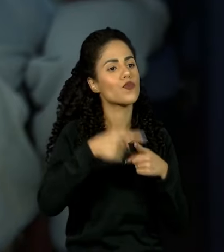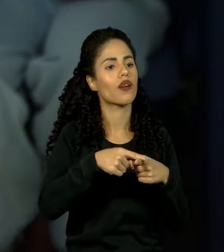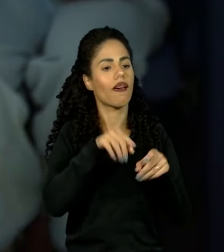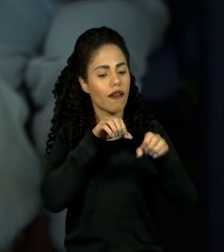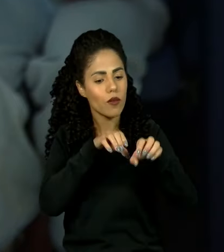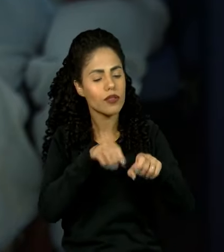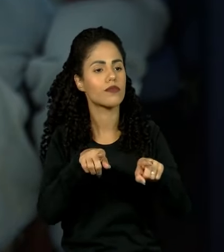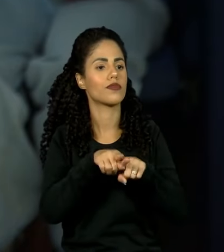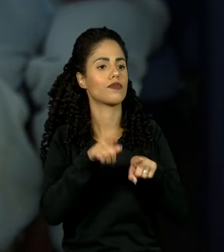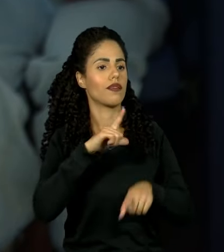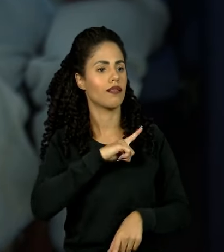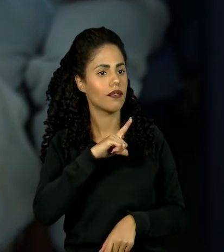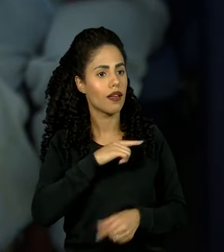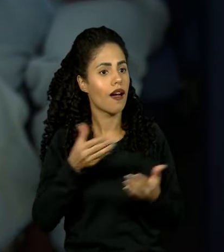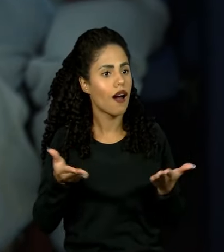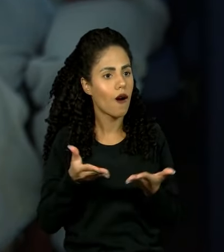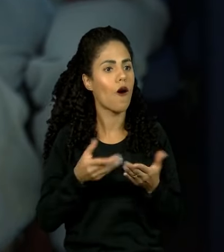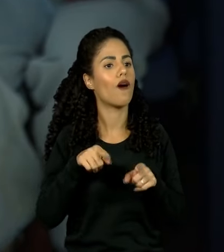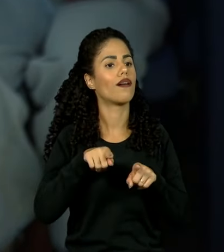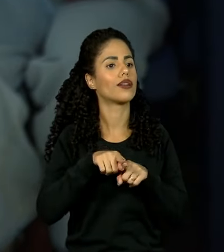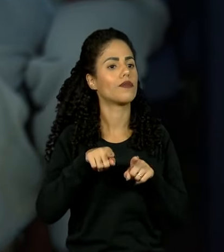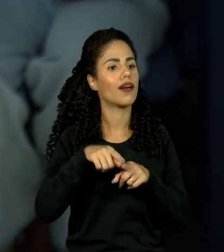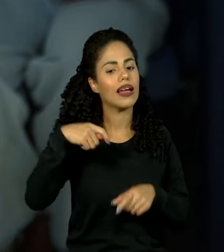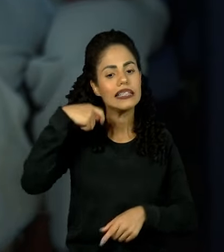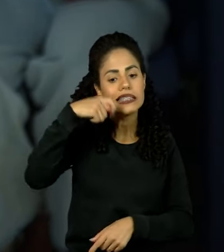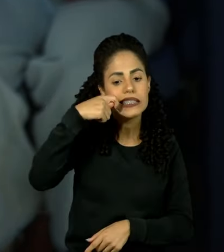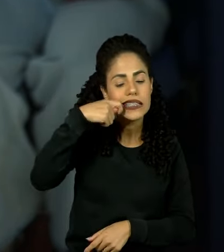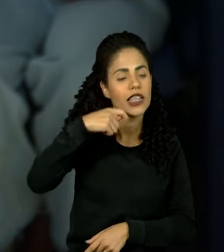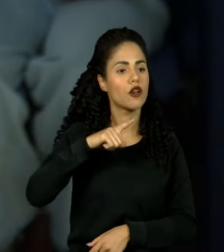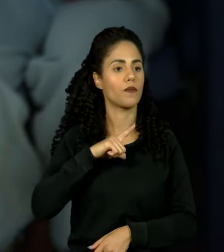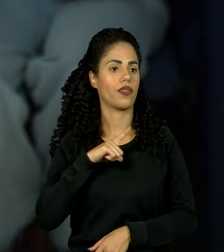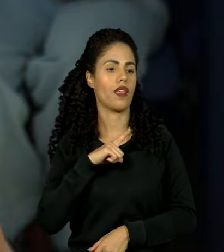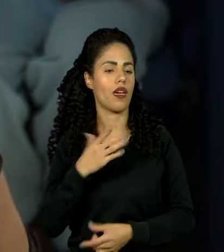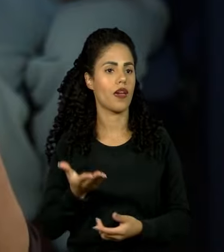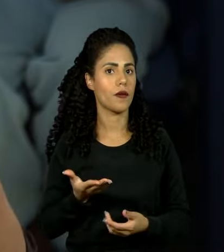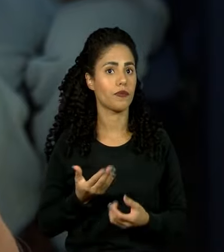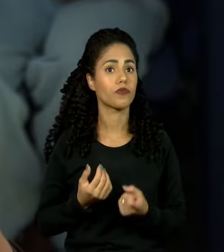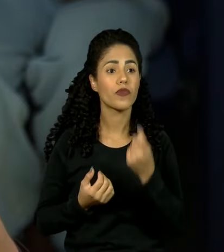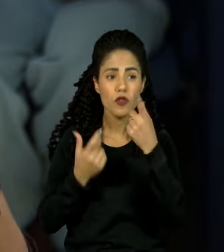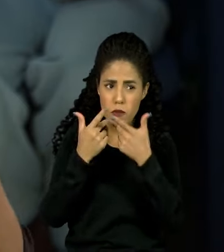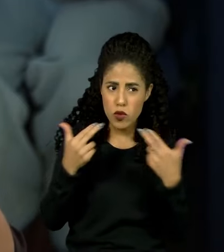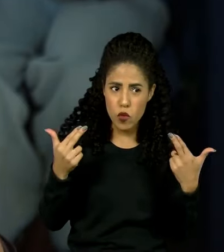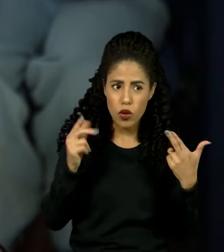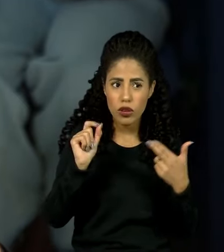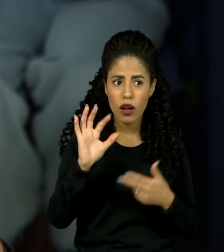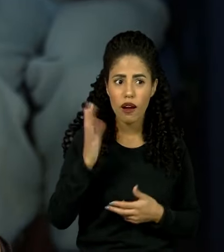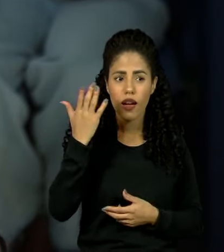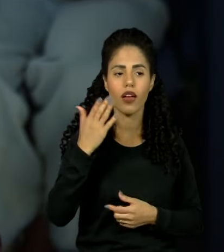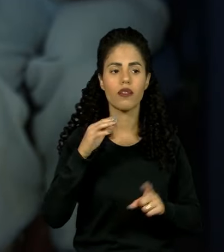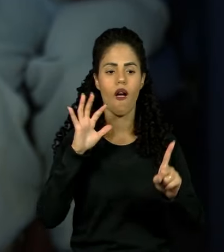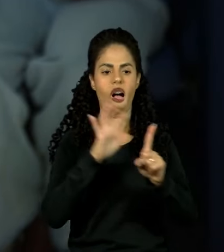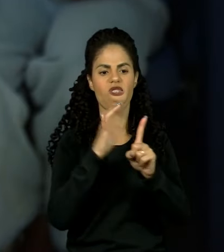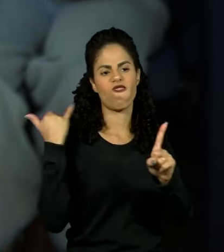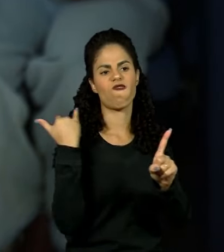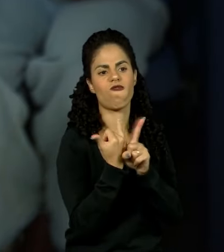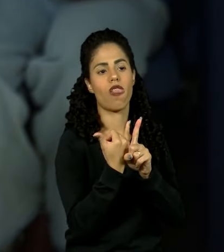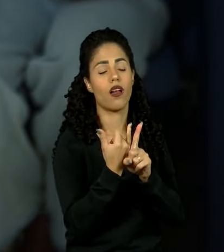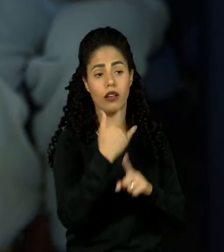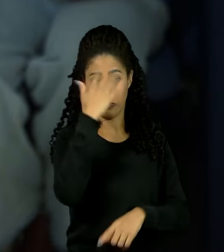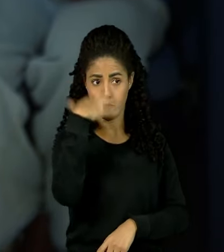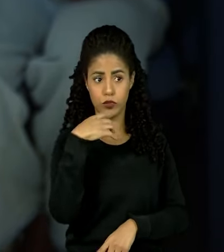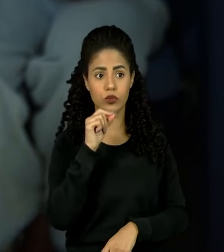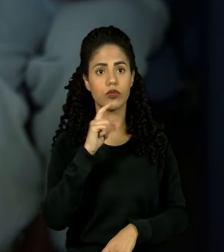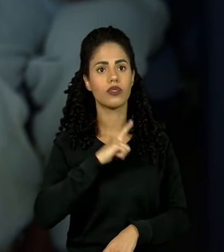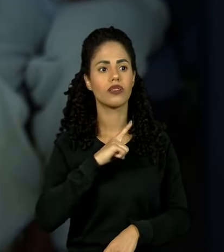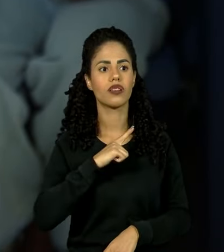educação o programa odontológico dentro do SESC né e e um um dos casos de bullying mais sérios